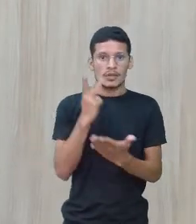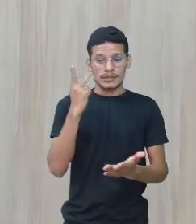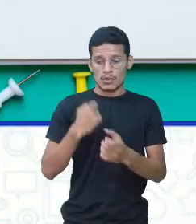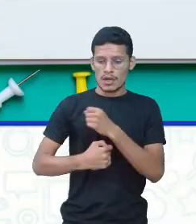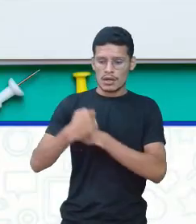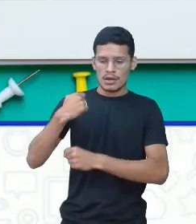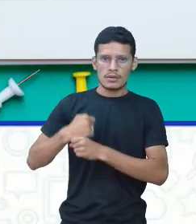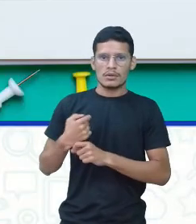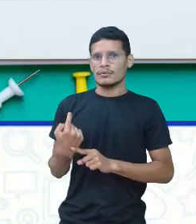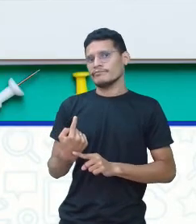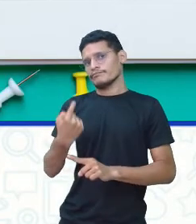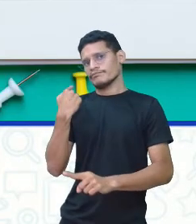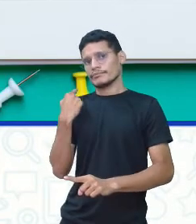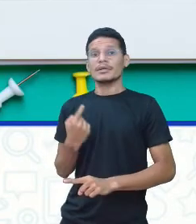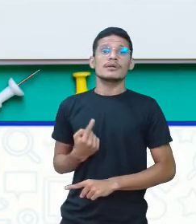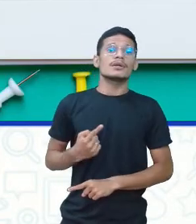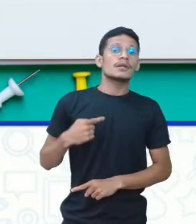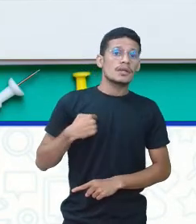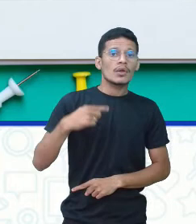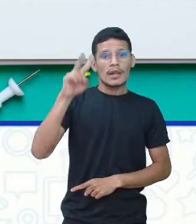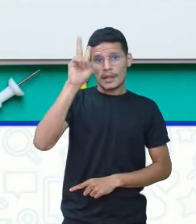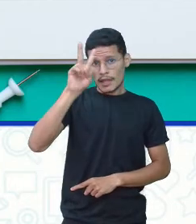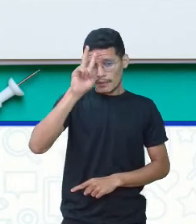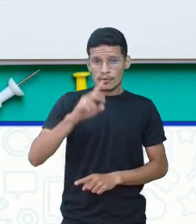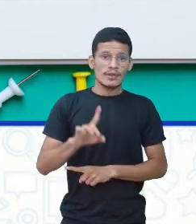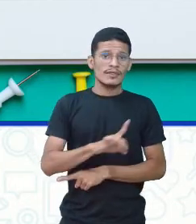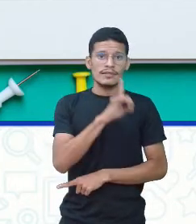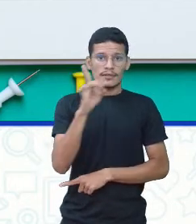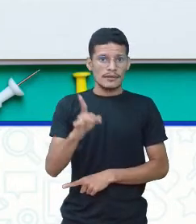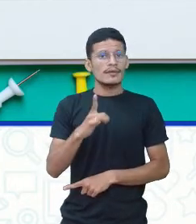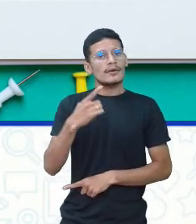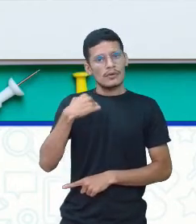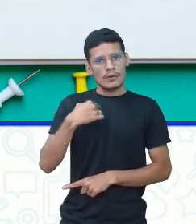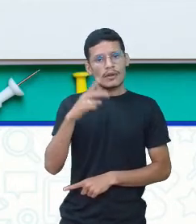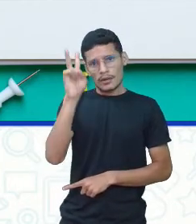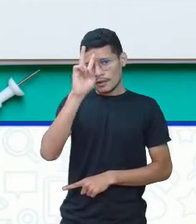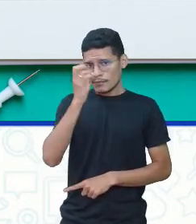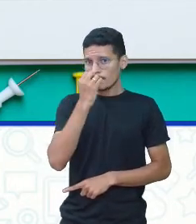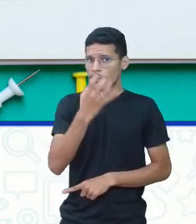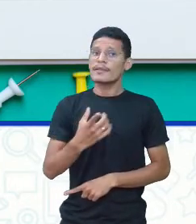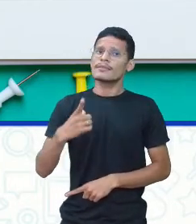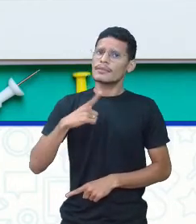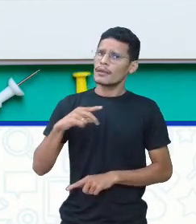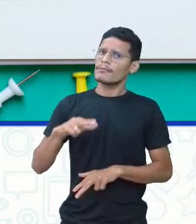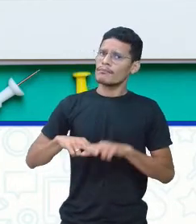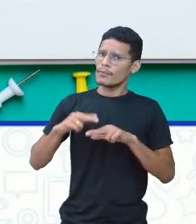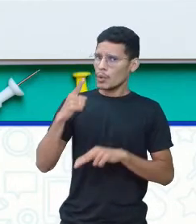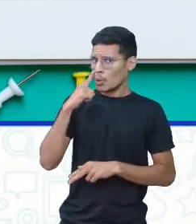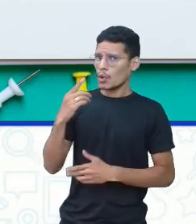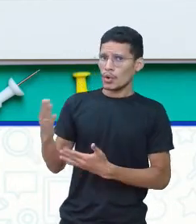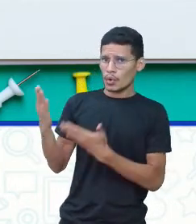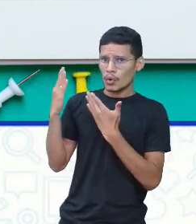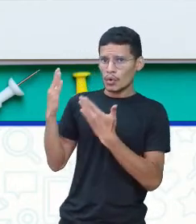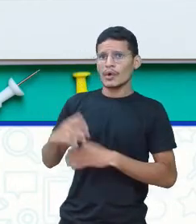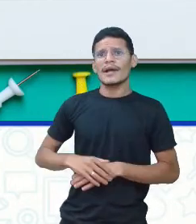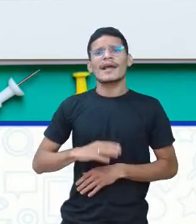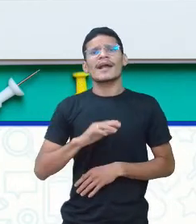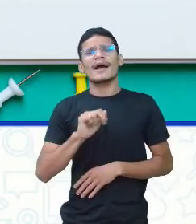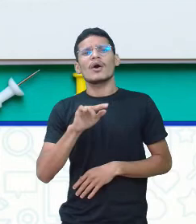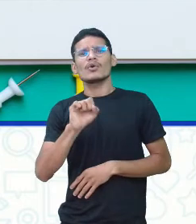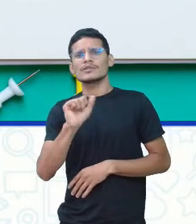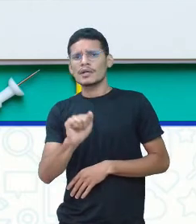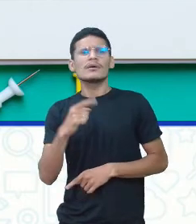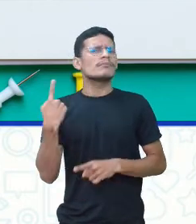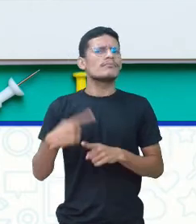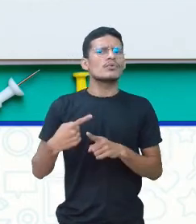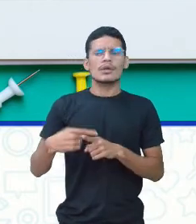ano passado, lembro-me bem dessa data. Então, a gente tem aqui uma causa. Por que o fato ocorreu no